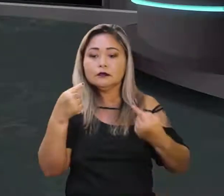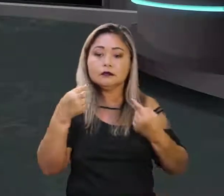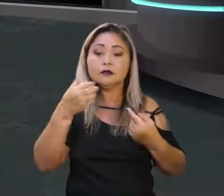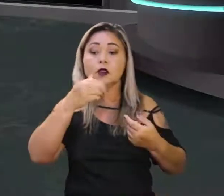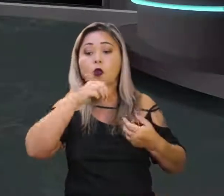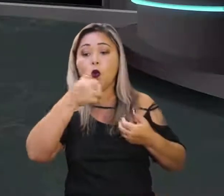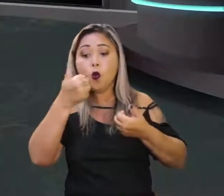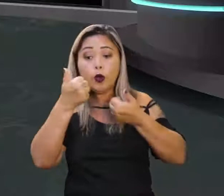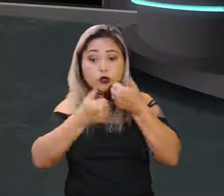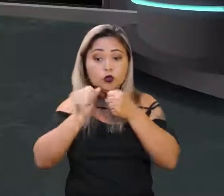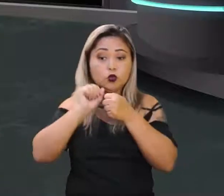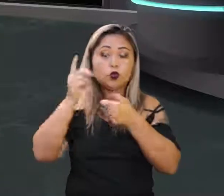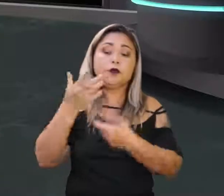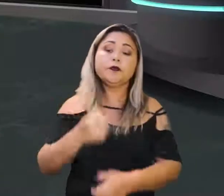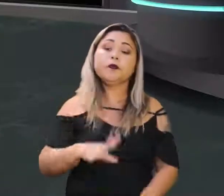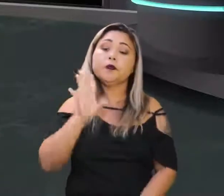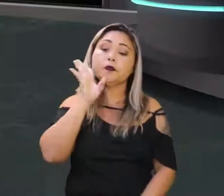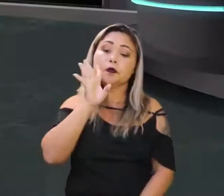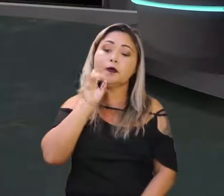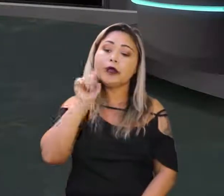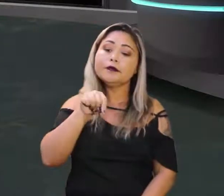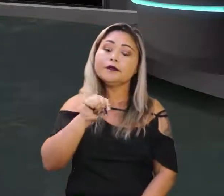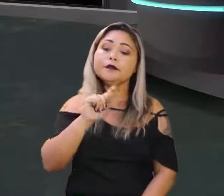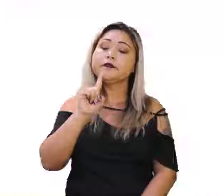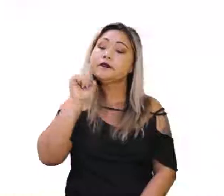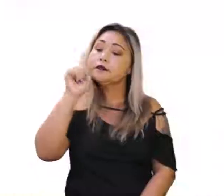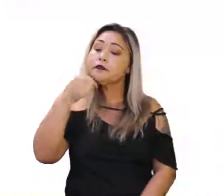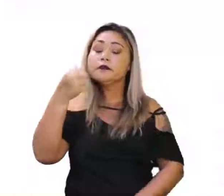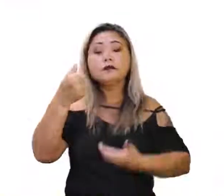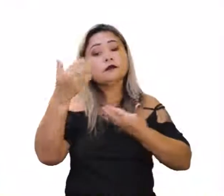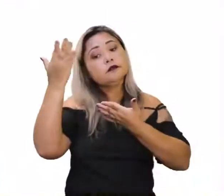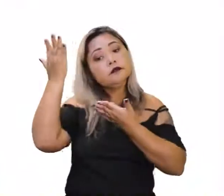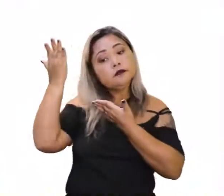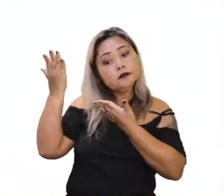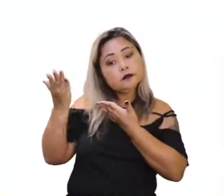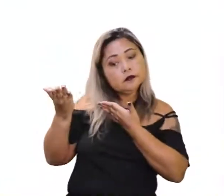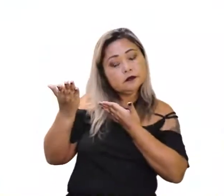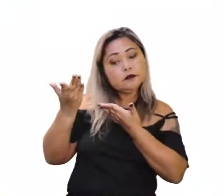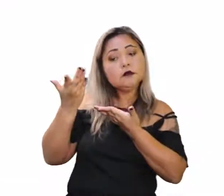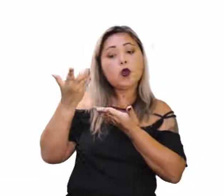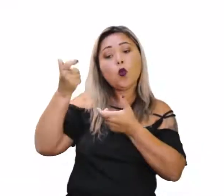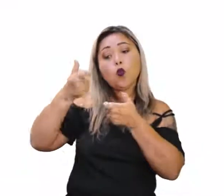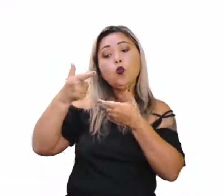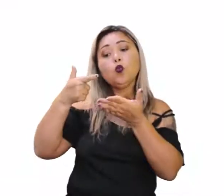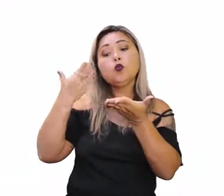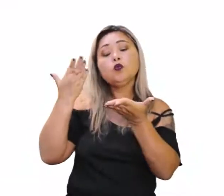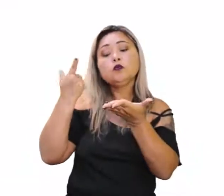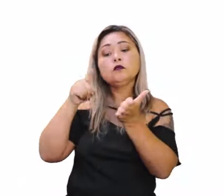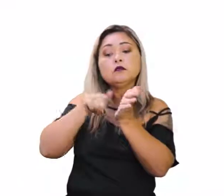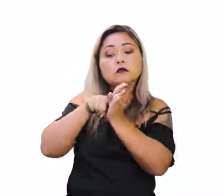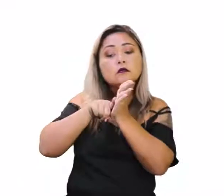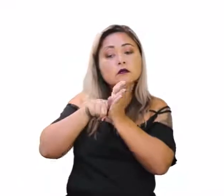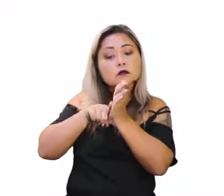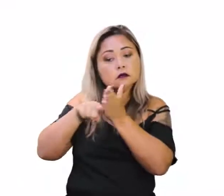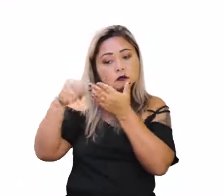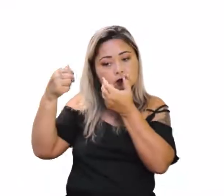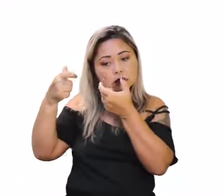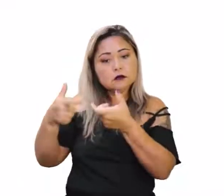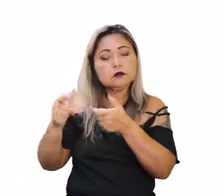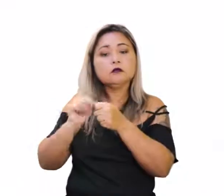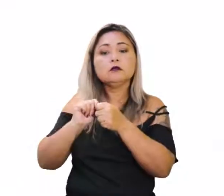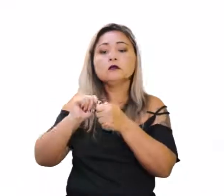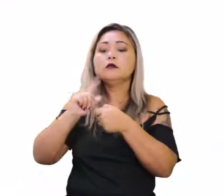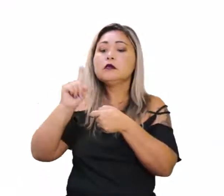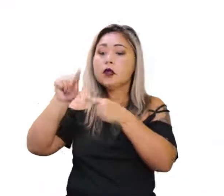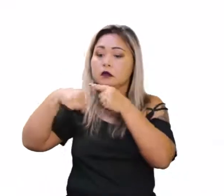né? Muito legal. Então, essas são as nossas referências. Nós utilizamos aí para